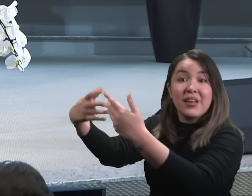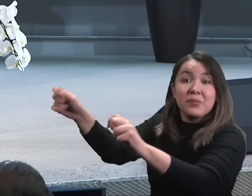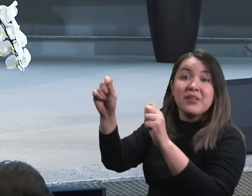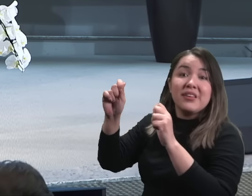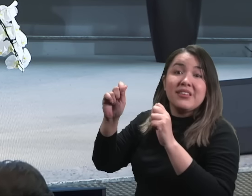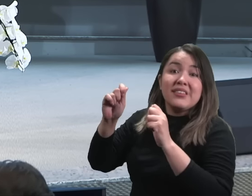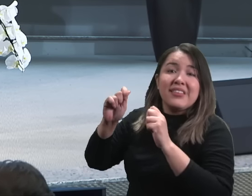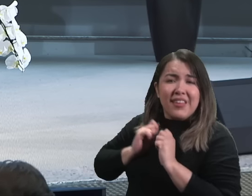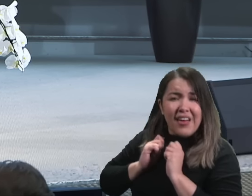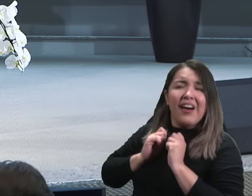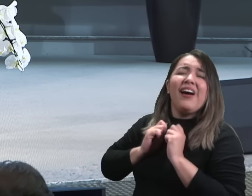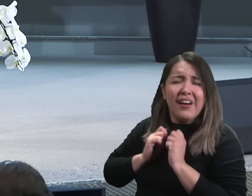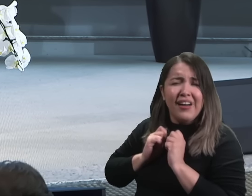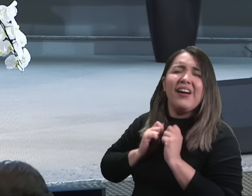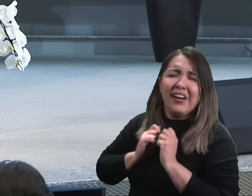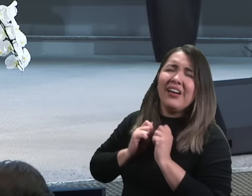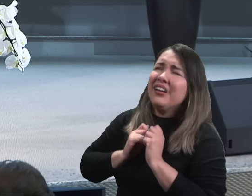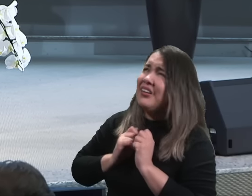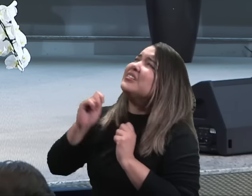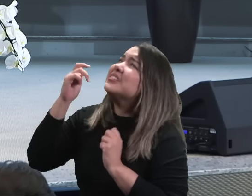me dá